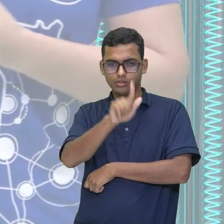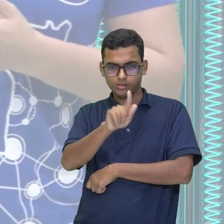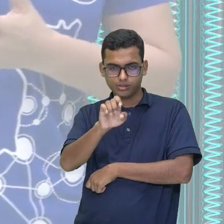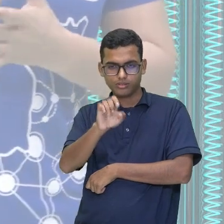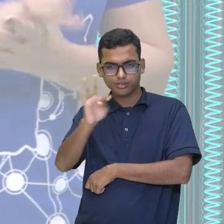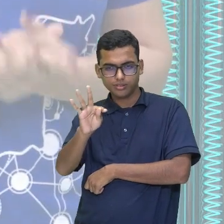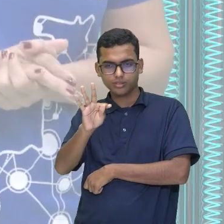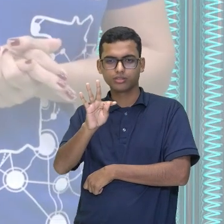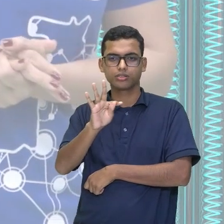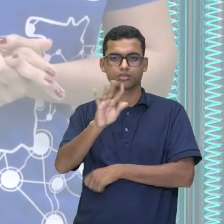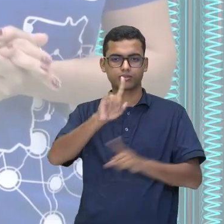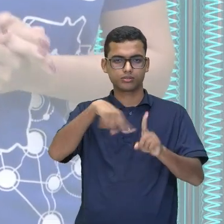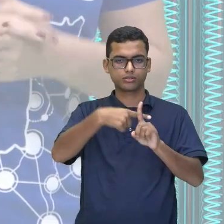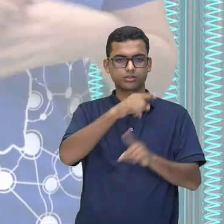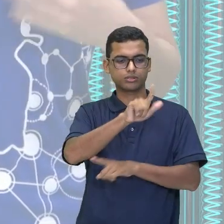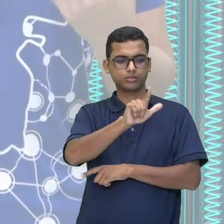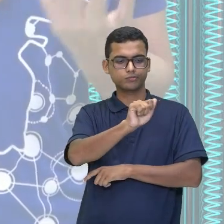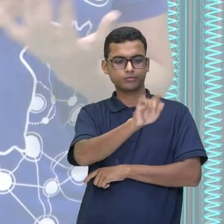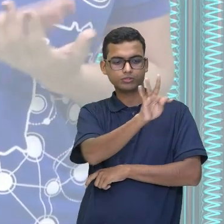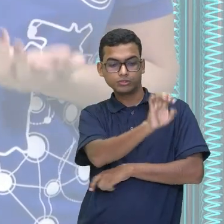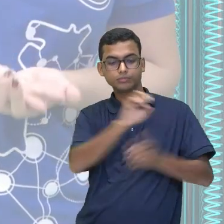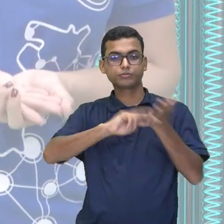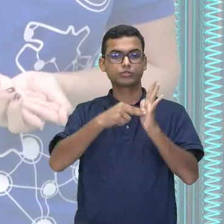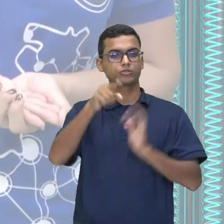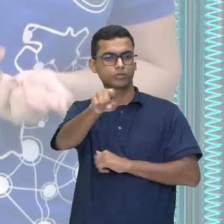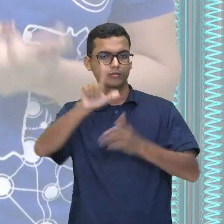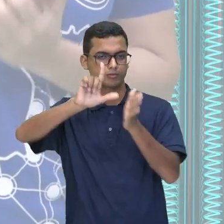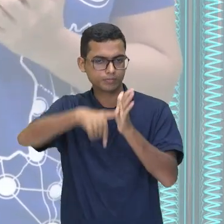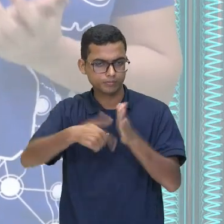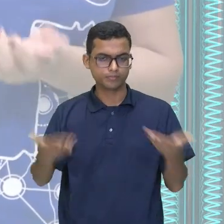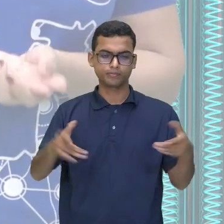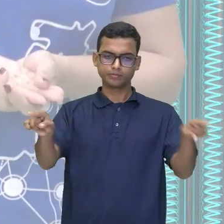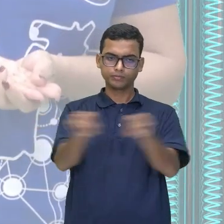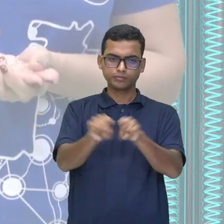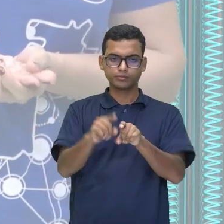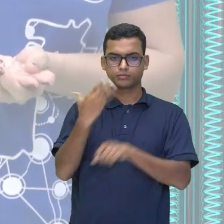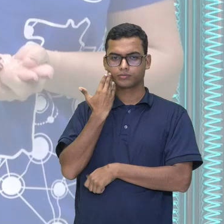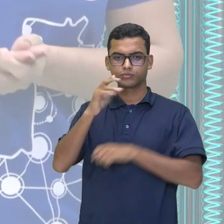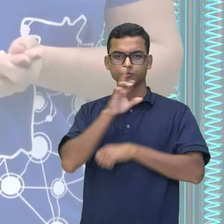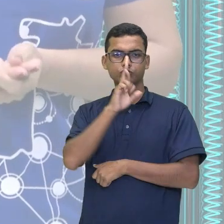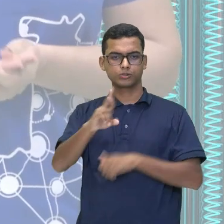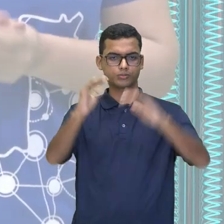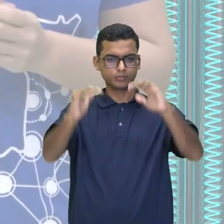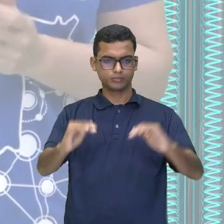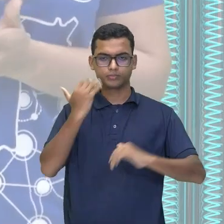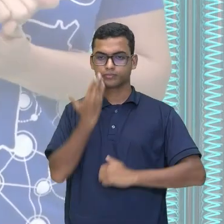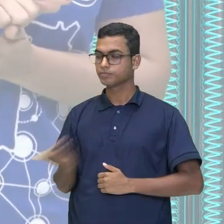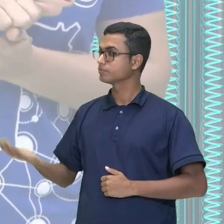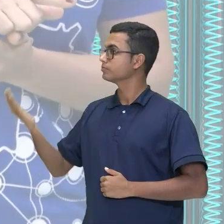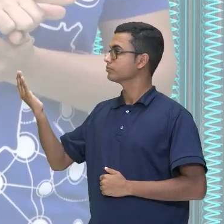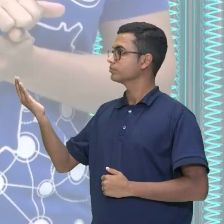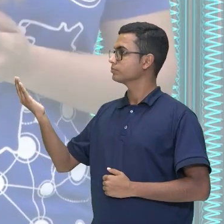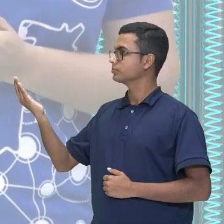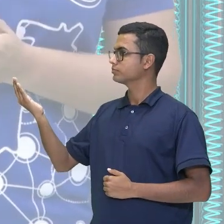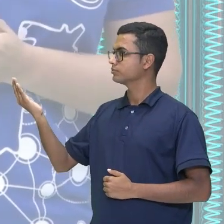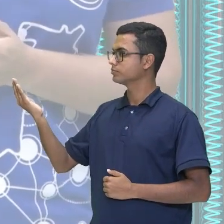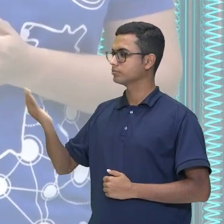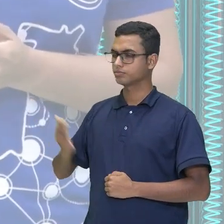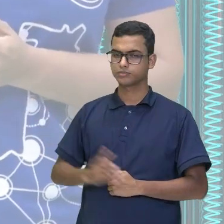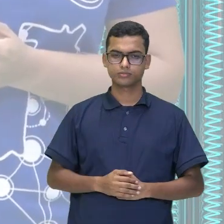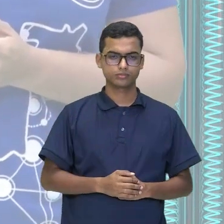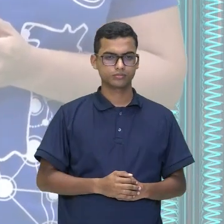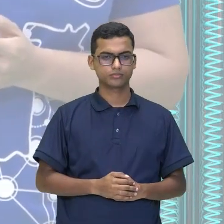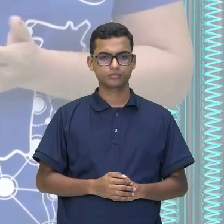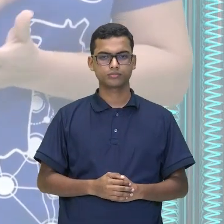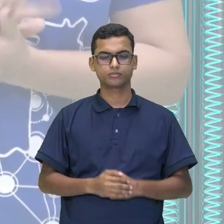temos o seguinte, because I missed the bus. Because I missed the bus. Então, why, pergunta lá